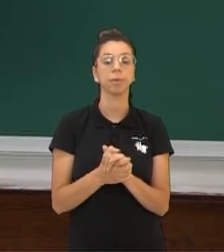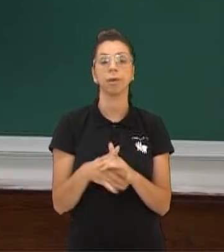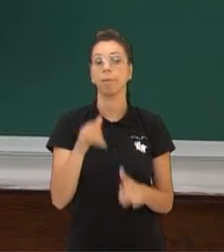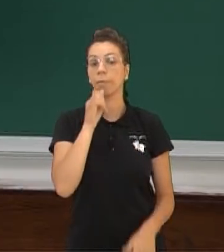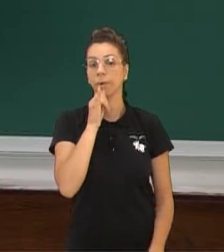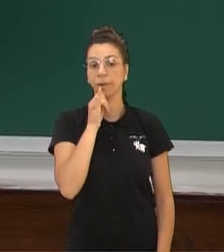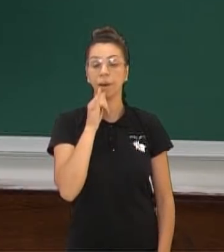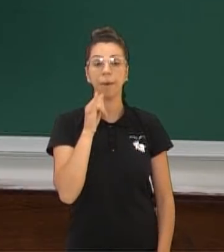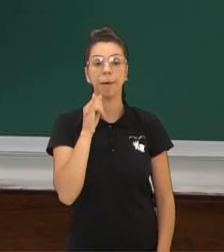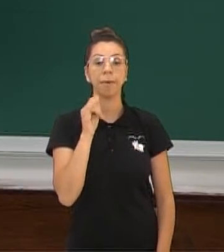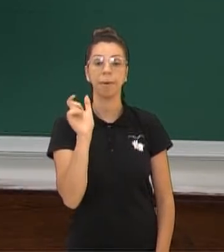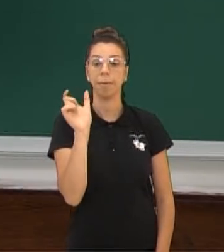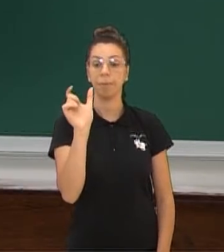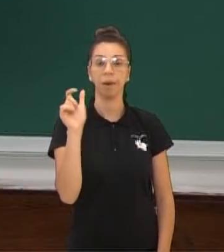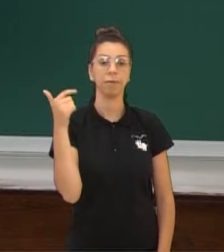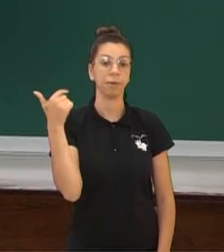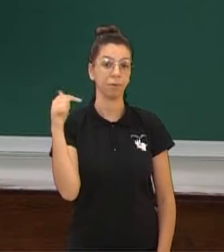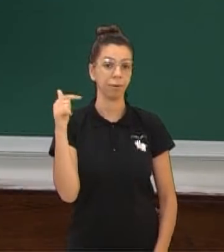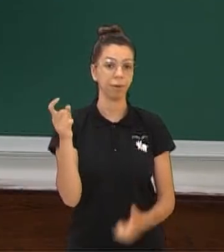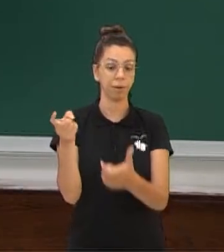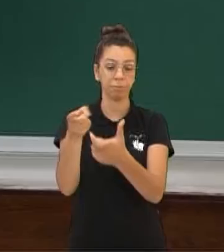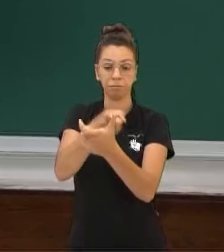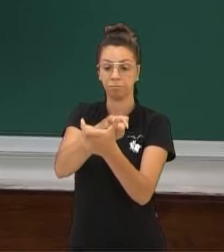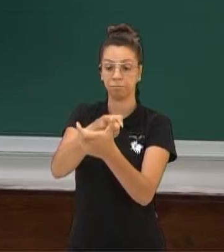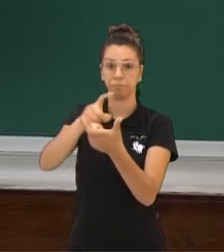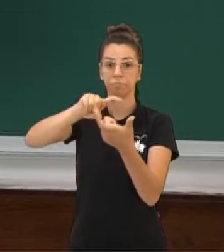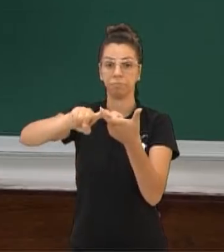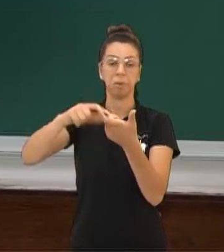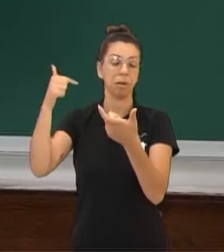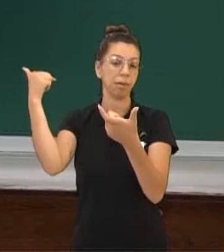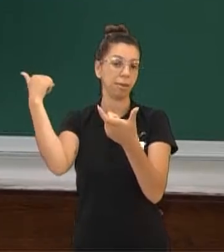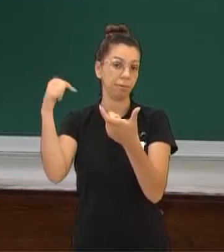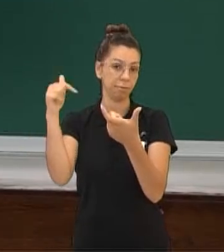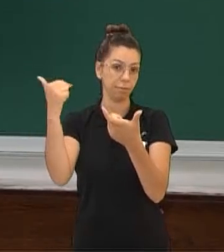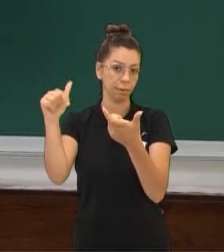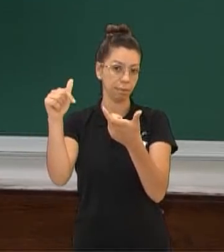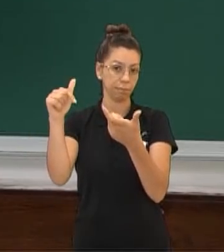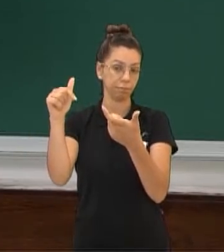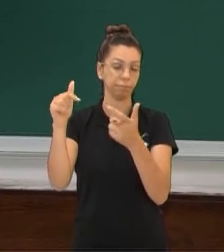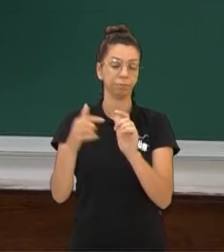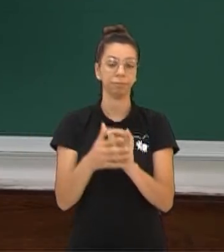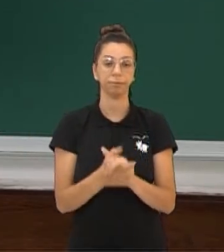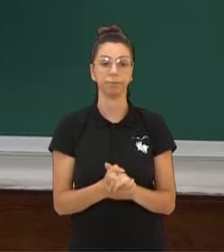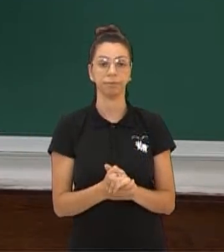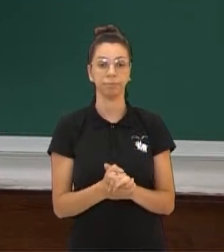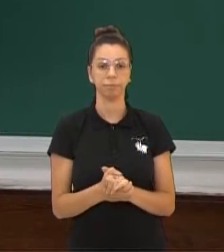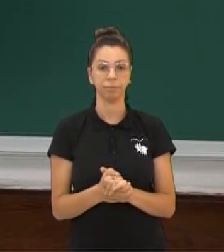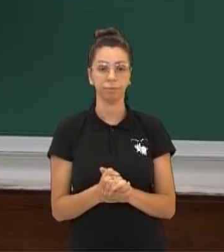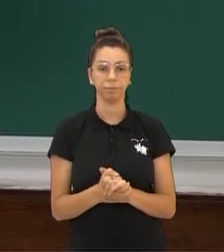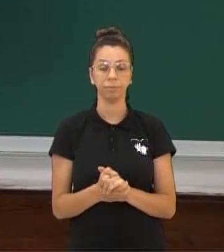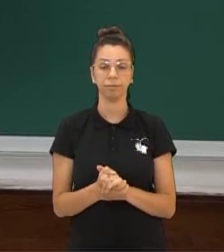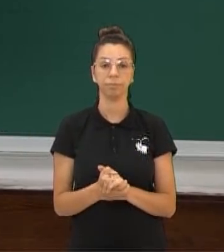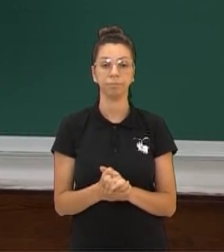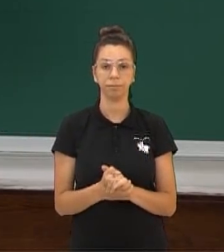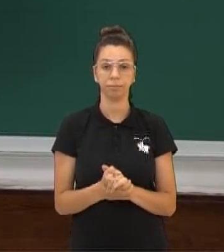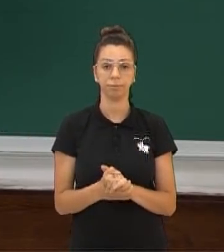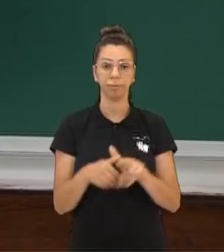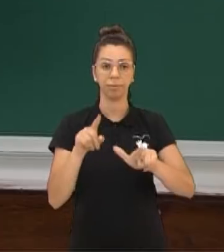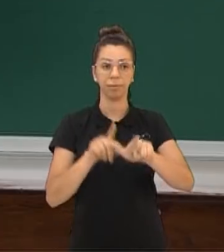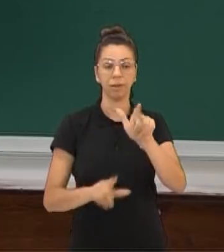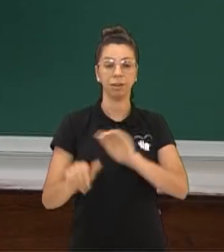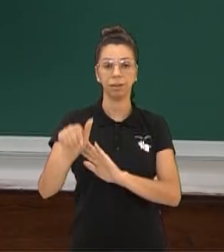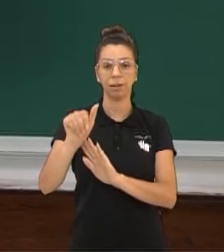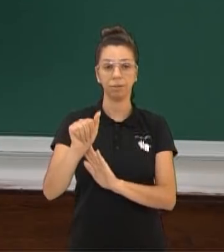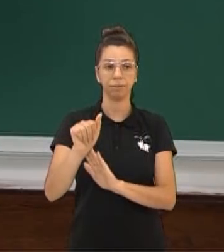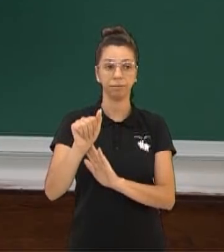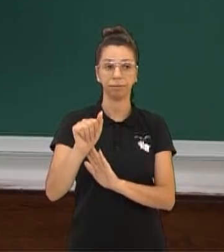palavrinha não tem, nem prefixo e nem sufixo, tá? Então, letter A, important e